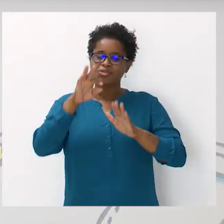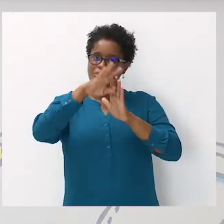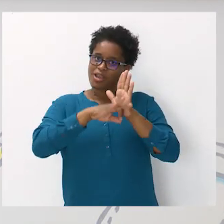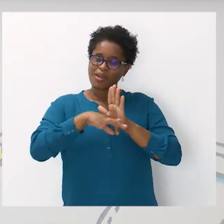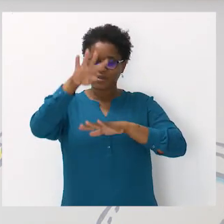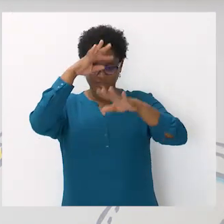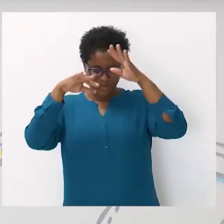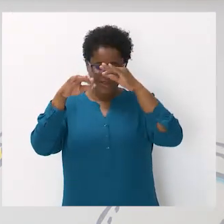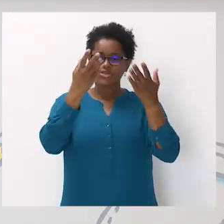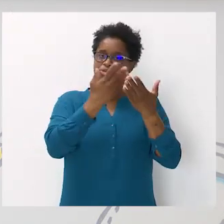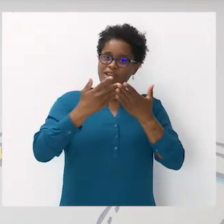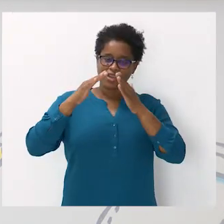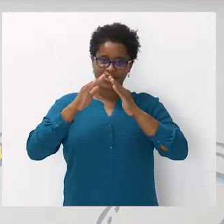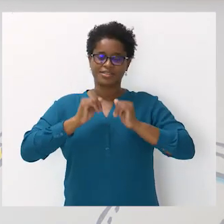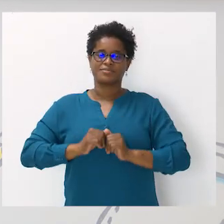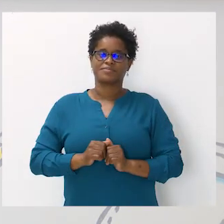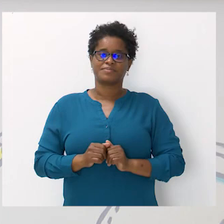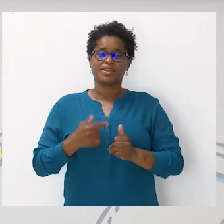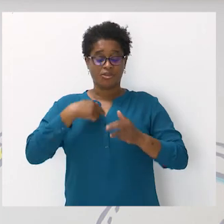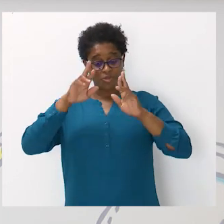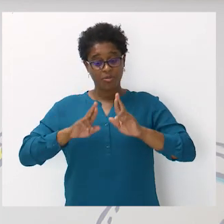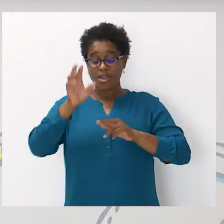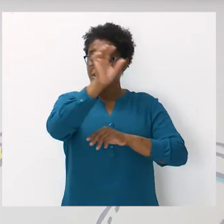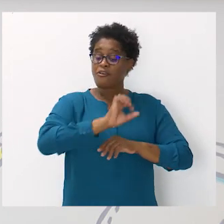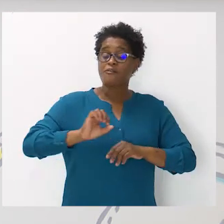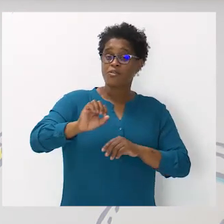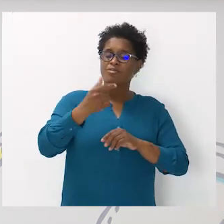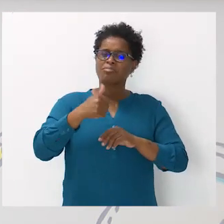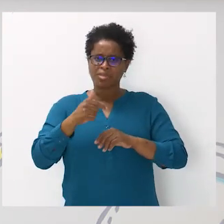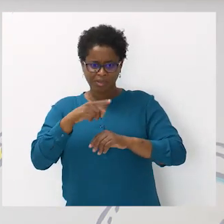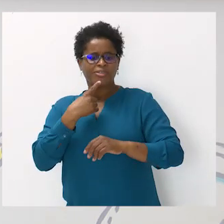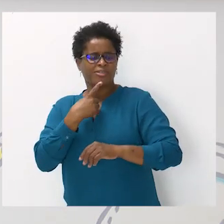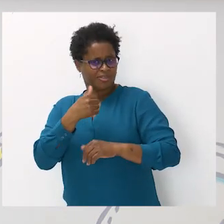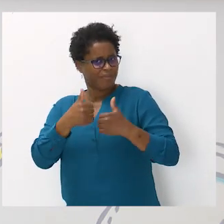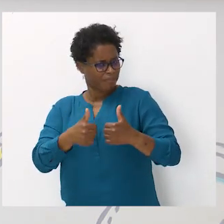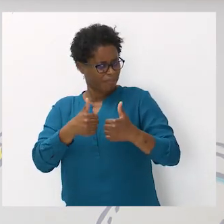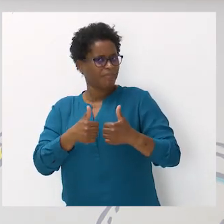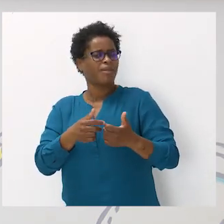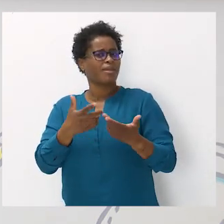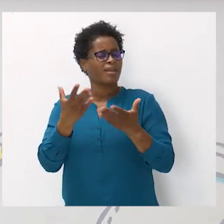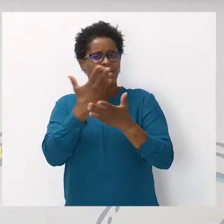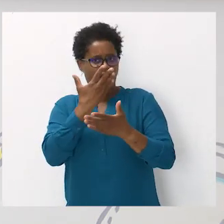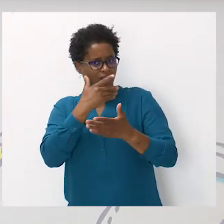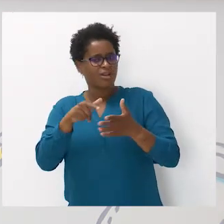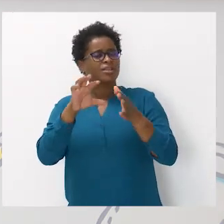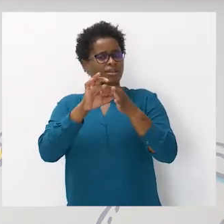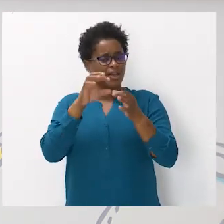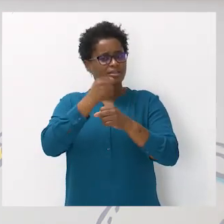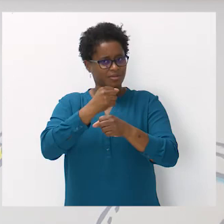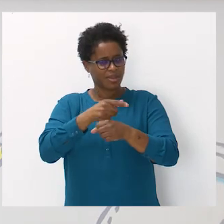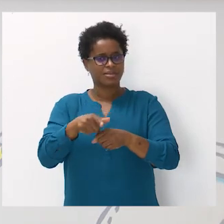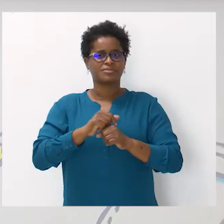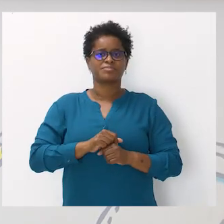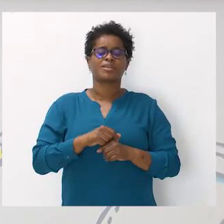no programa Aprender e Estudar em Casa. Eu espero que vocês tenham entendido muito bem os conteúdos lecionados